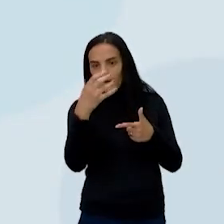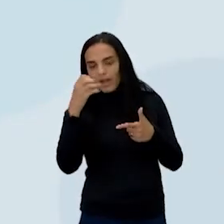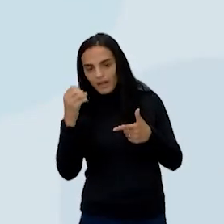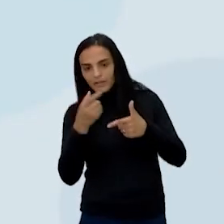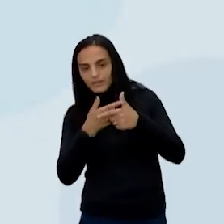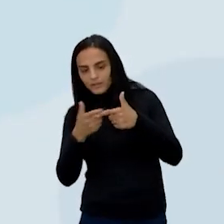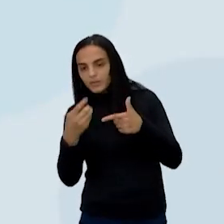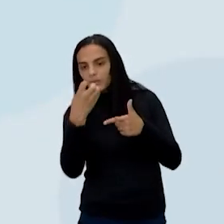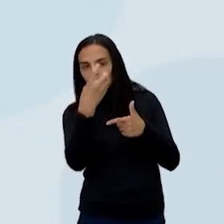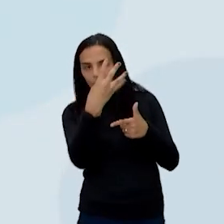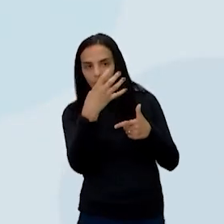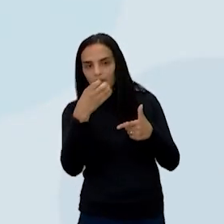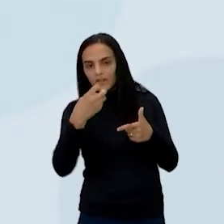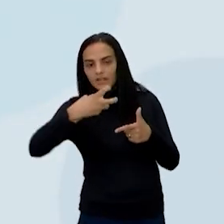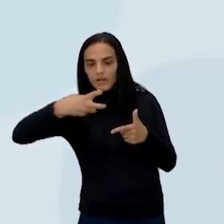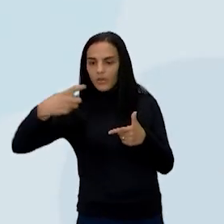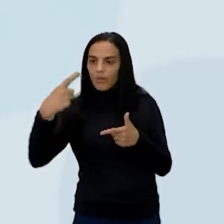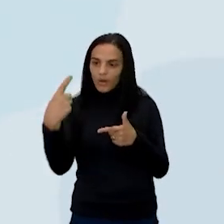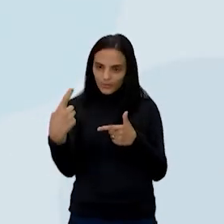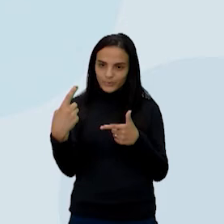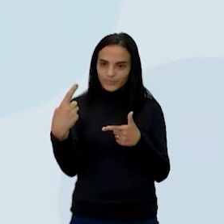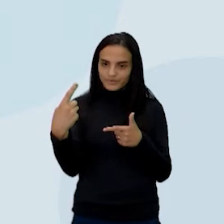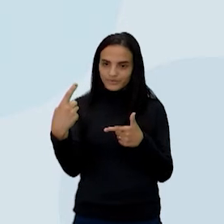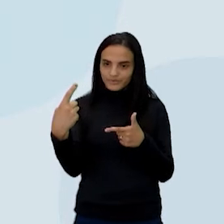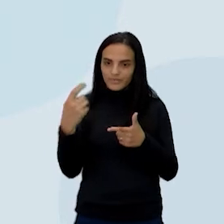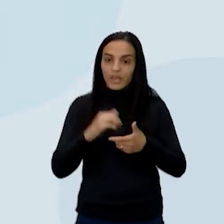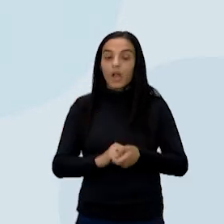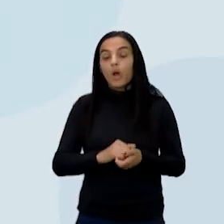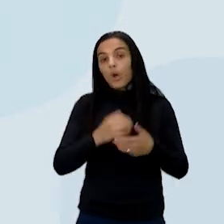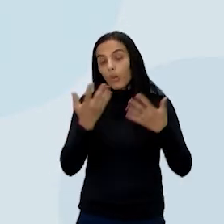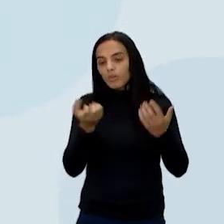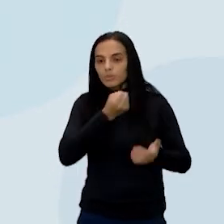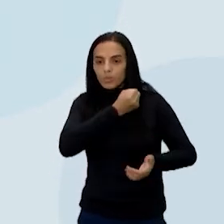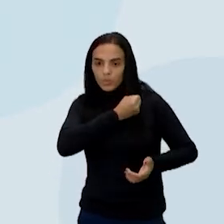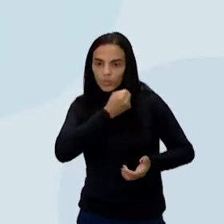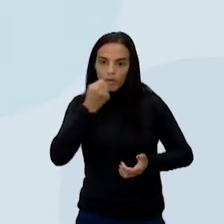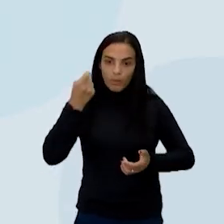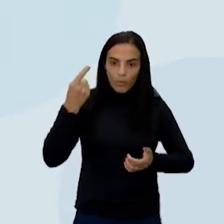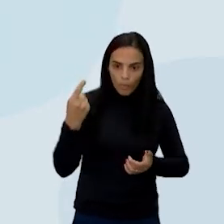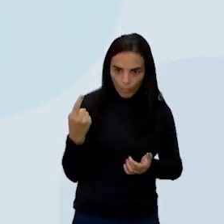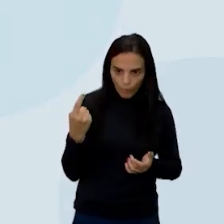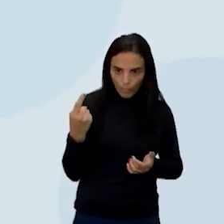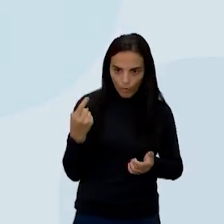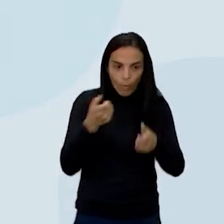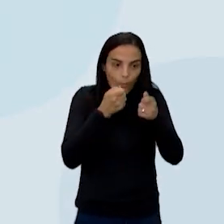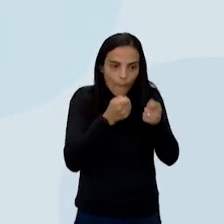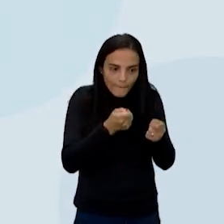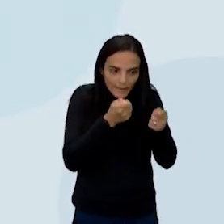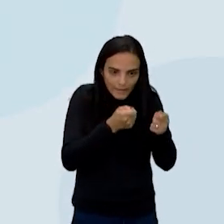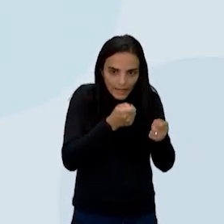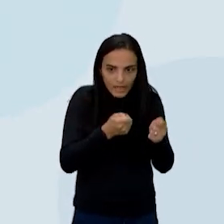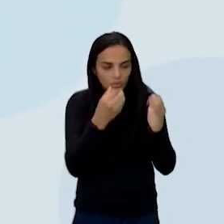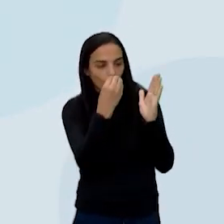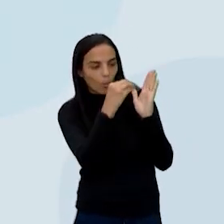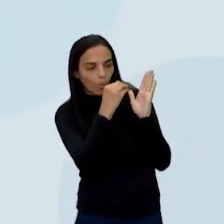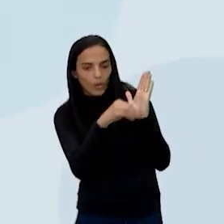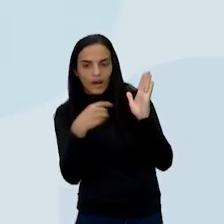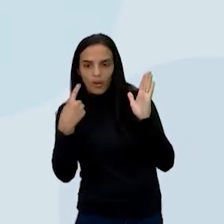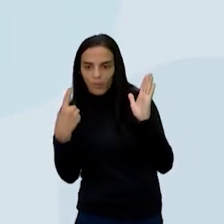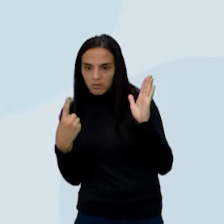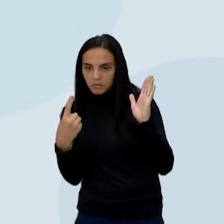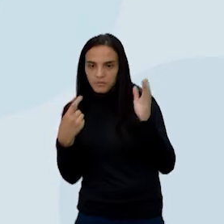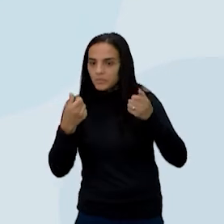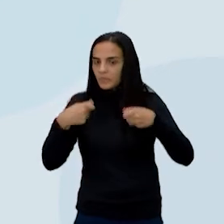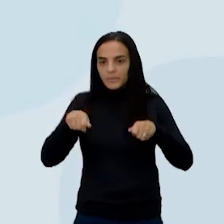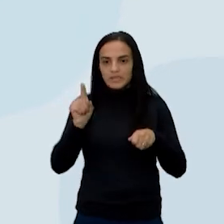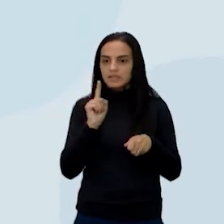nós temos o denominador igual a 1, nós não somos obrigados a colocar, né? Você pode deixar somente o numerador. No